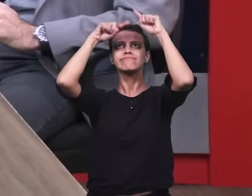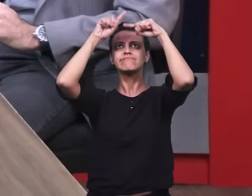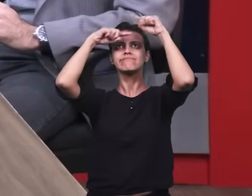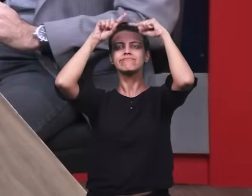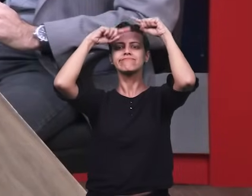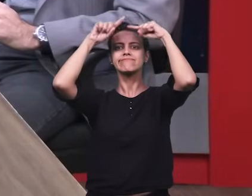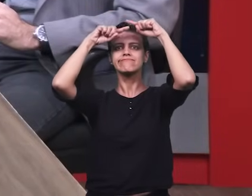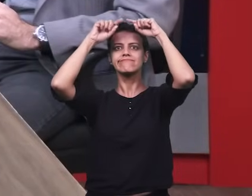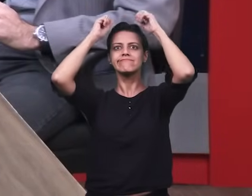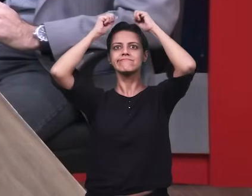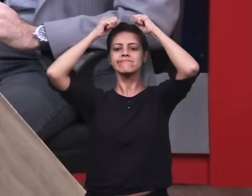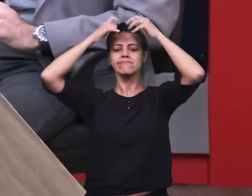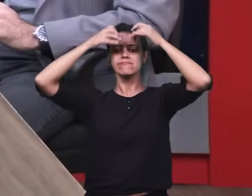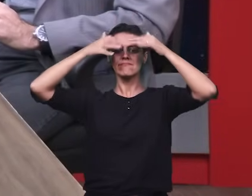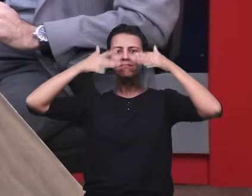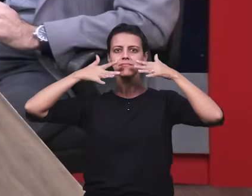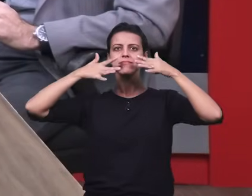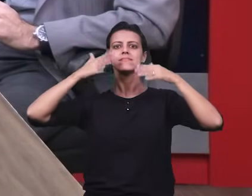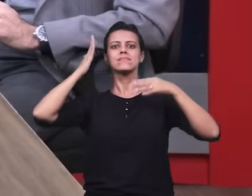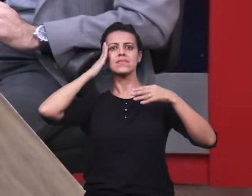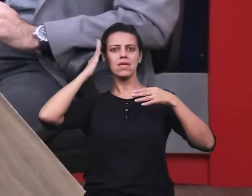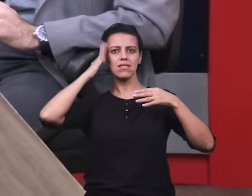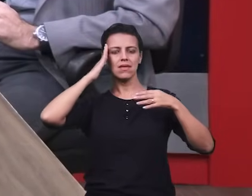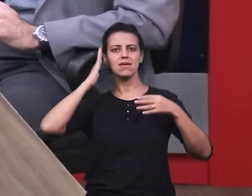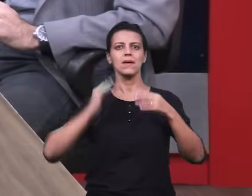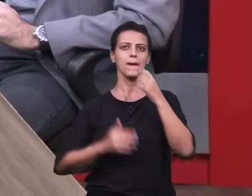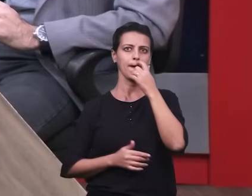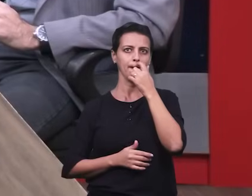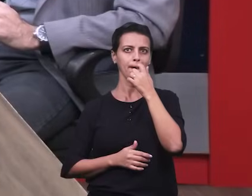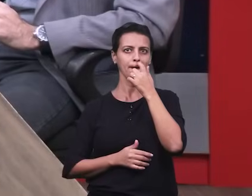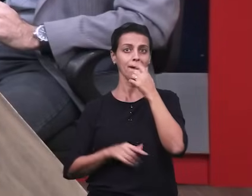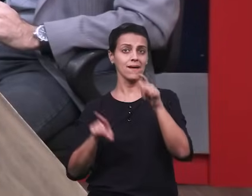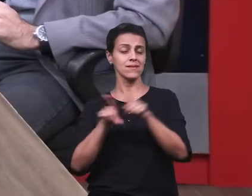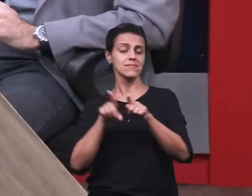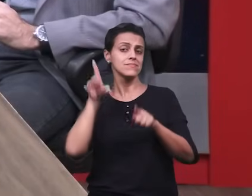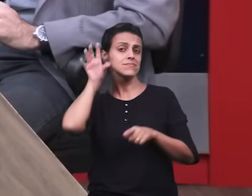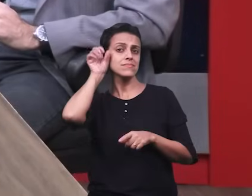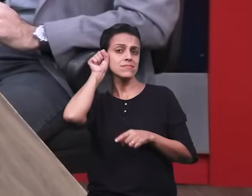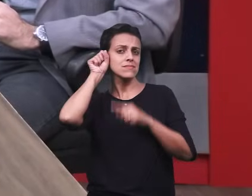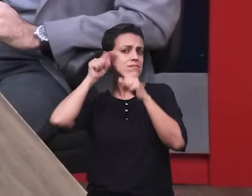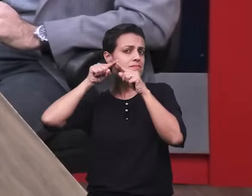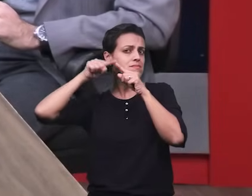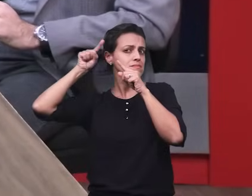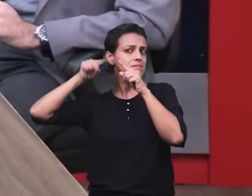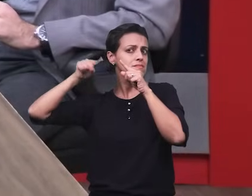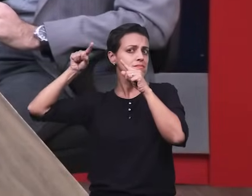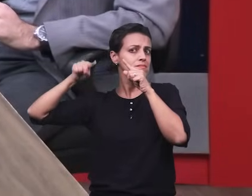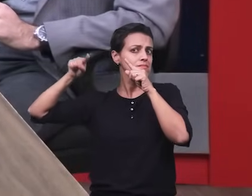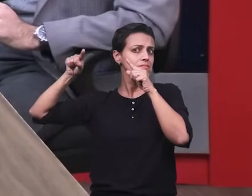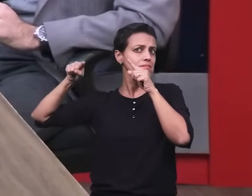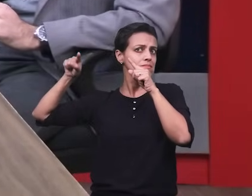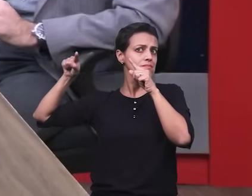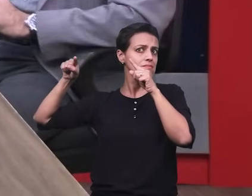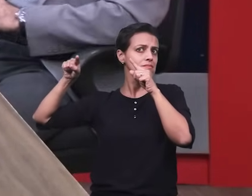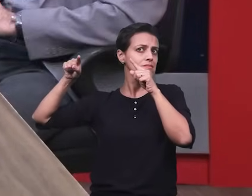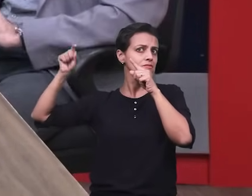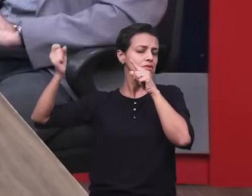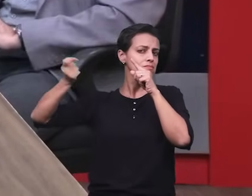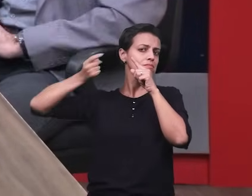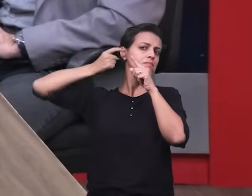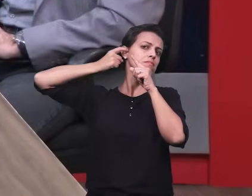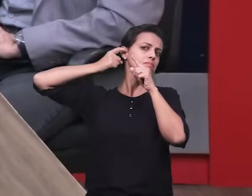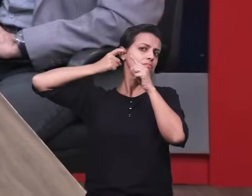imagem e vai dar a interpretação. Da mesma maneira, a audição. Ondas mecânicas que vão alcançar o